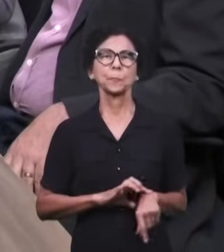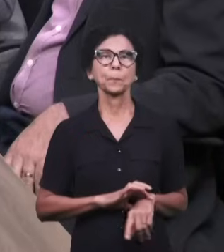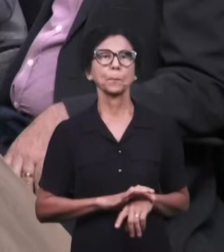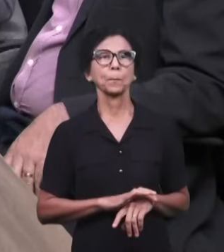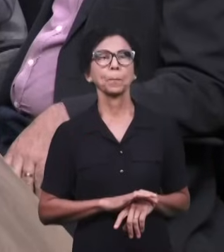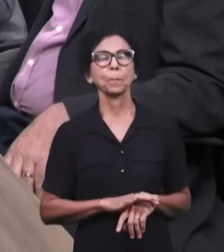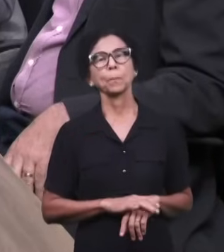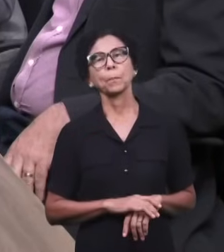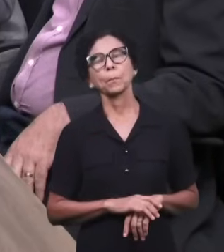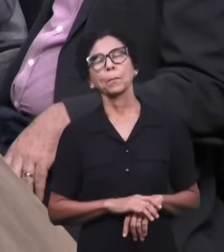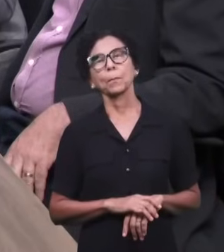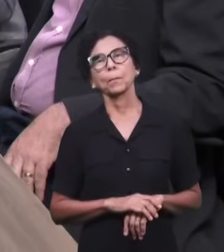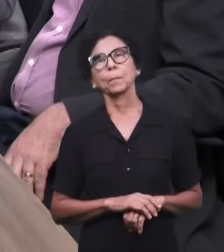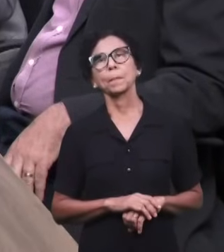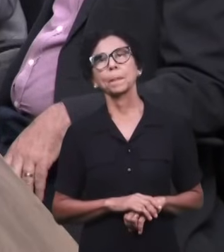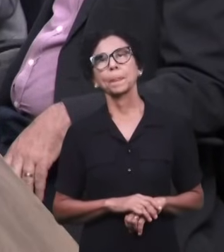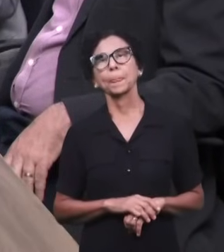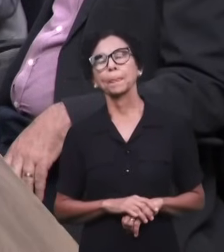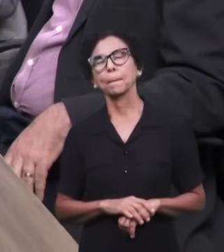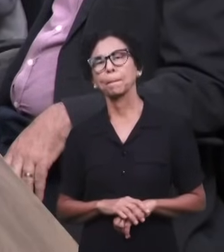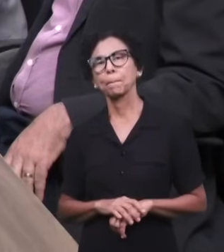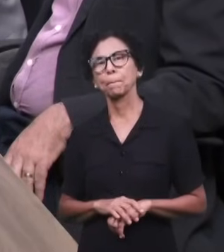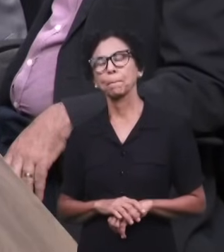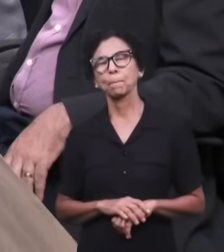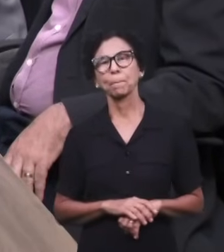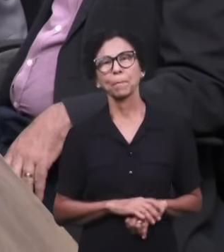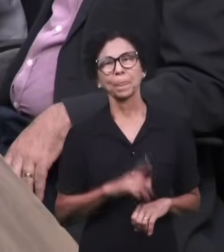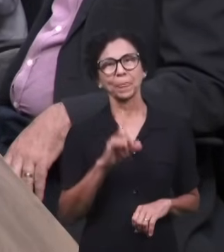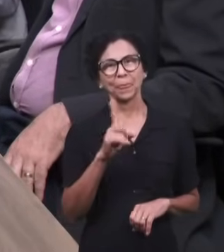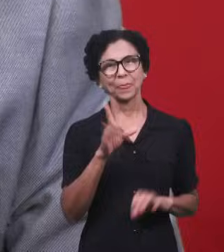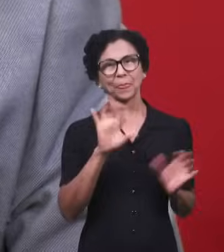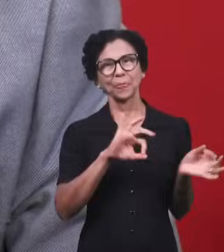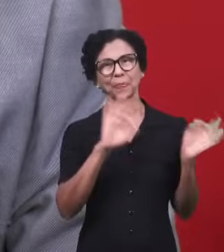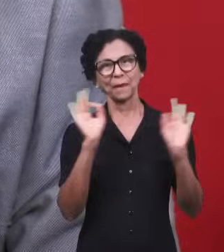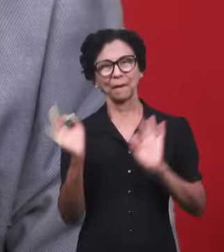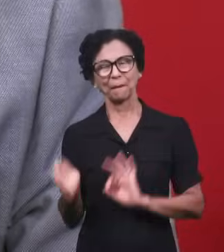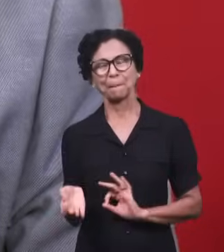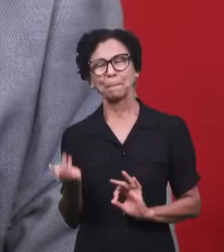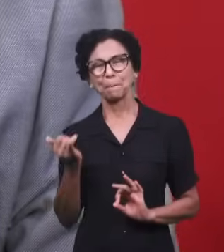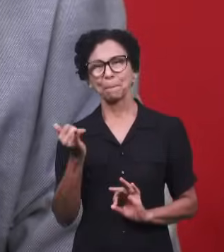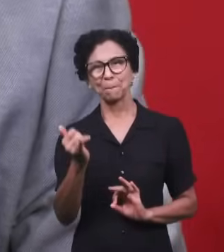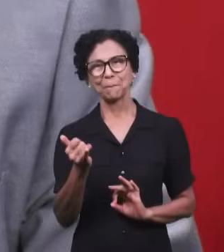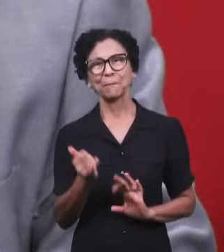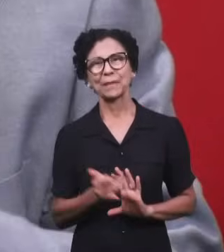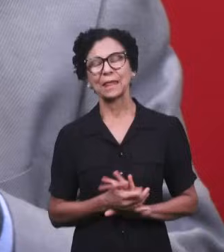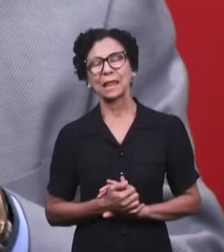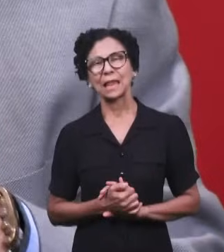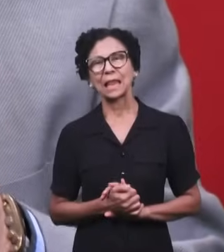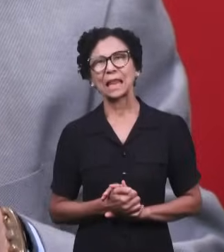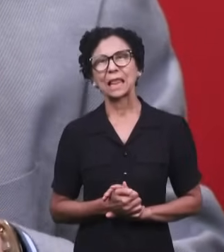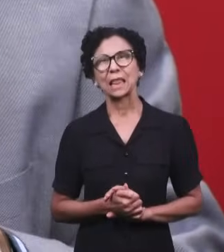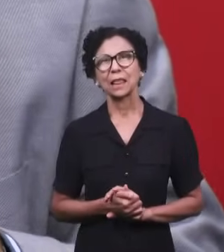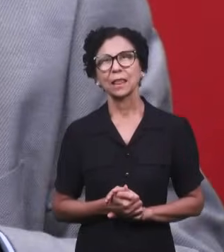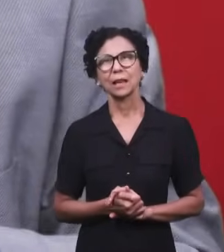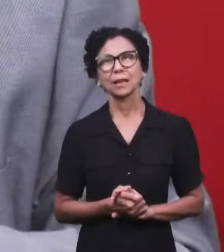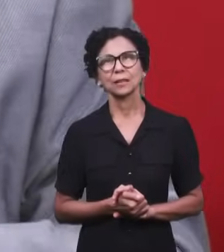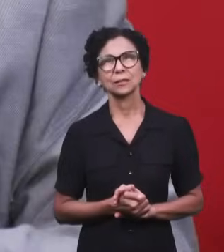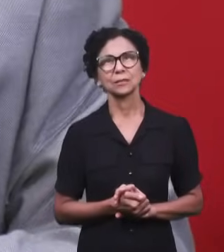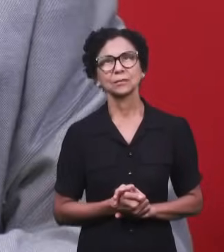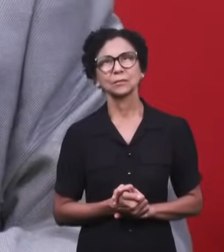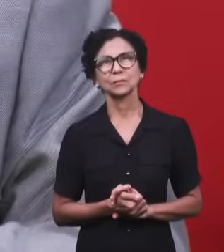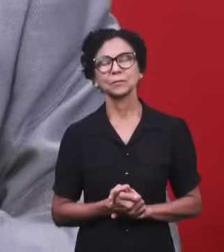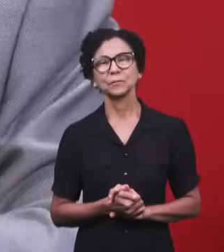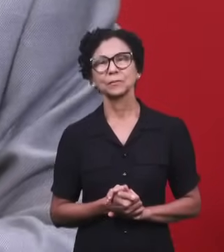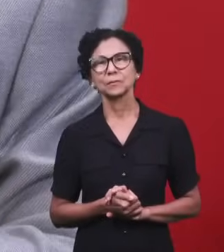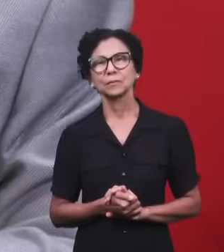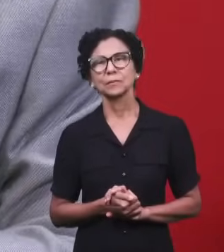tempo. Eu quero ainda deixar uma palavra para você que está nos assistindo, que todos sabem daquele